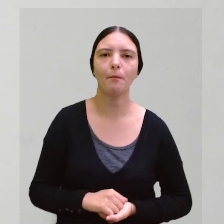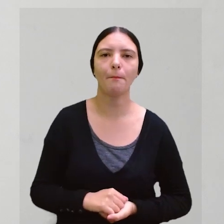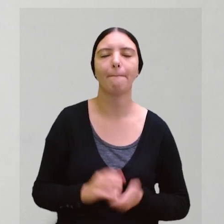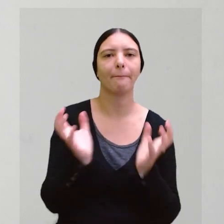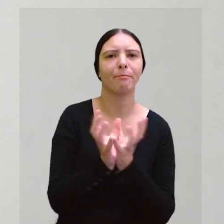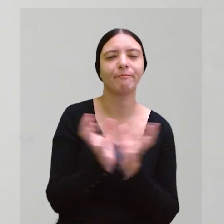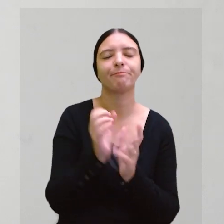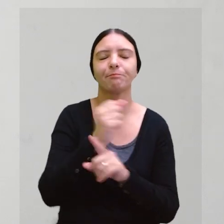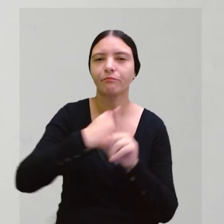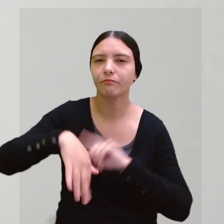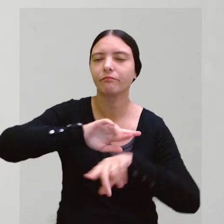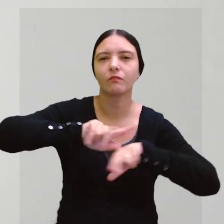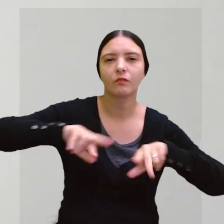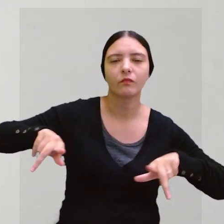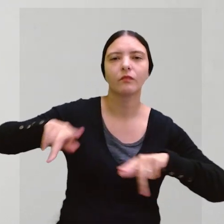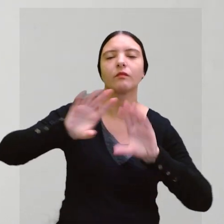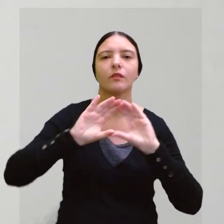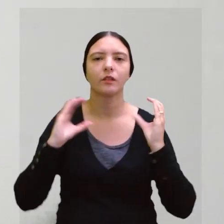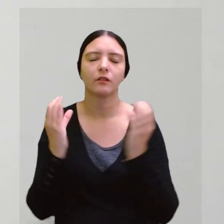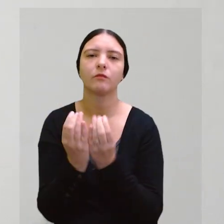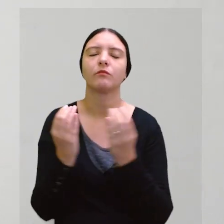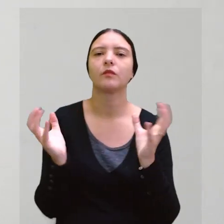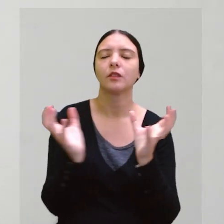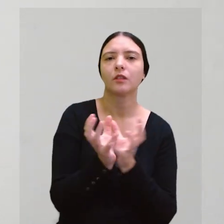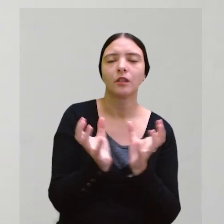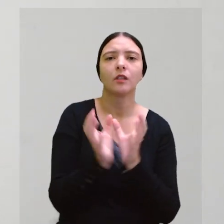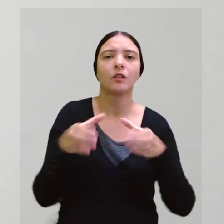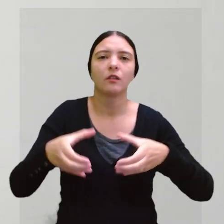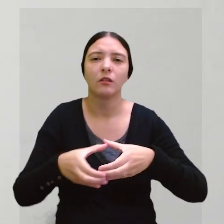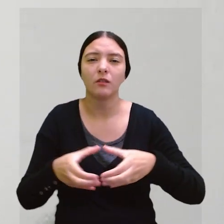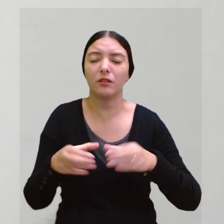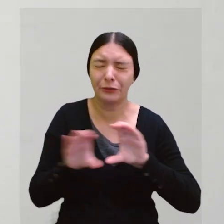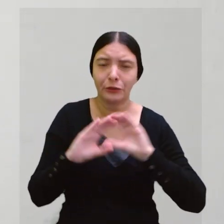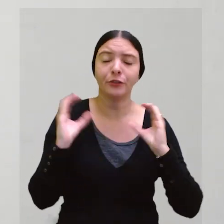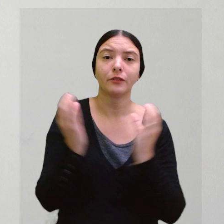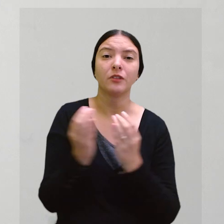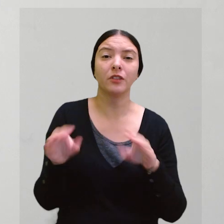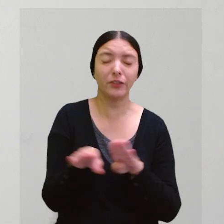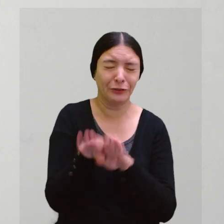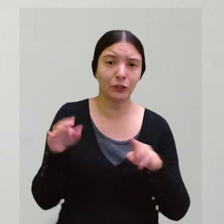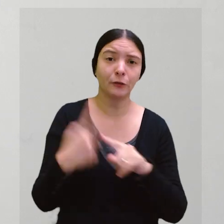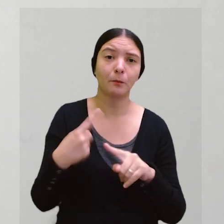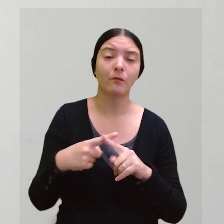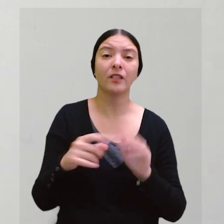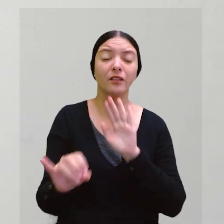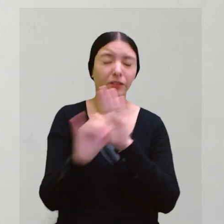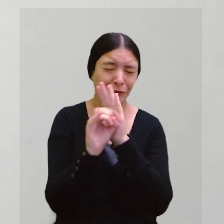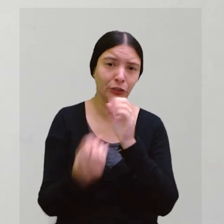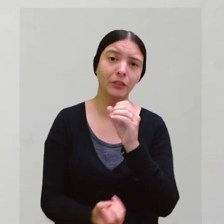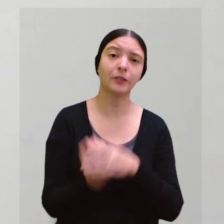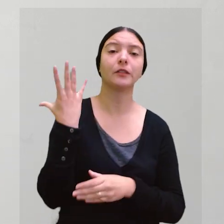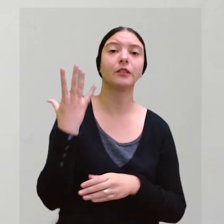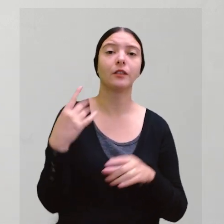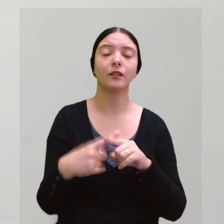Diversos grupos sociais, nações, comunidades, tribos, enfim, muitas comunidades entendem e constroem as suas identidades